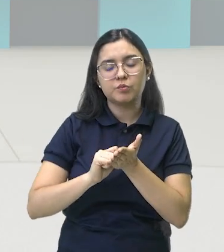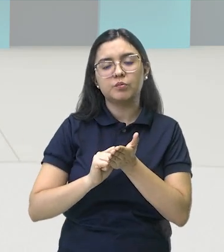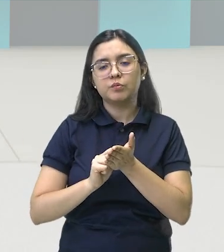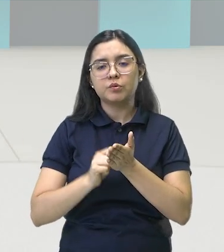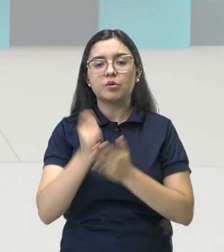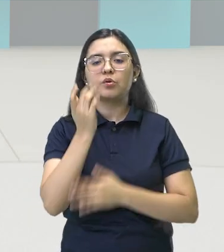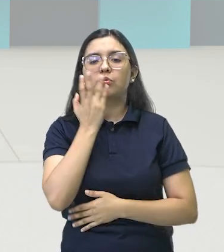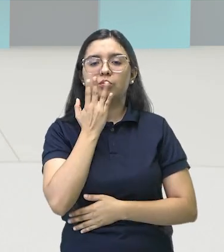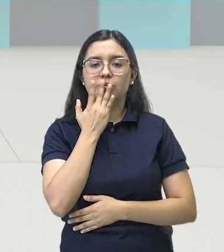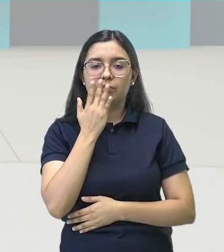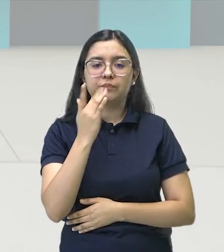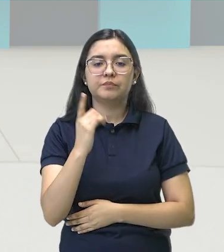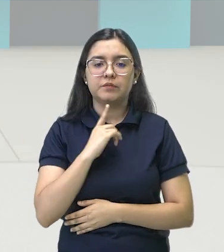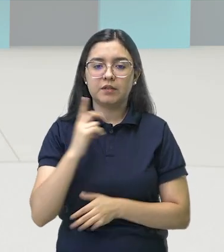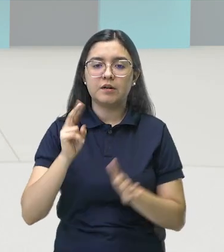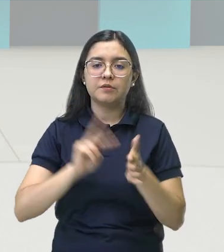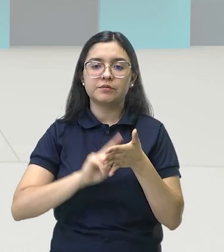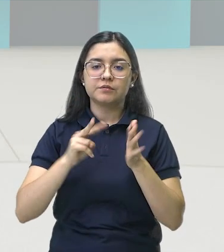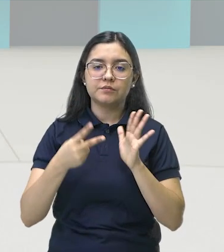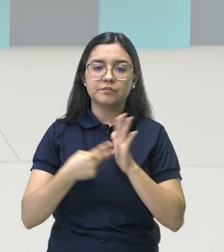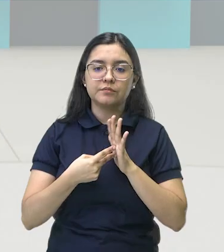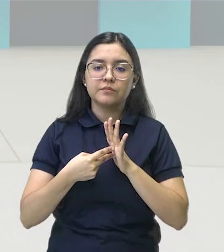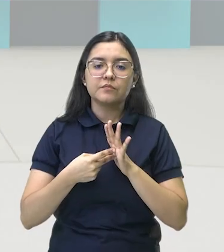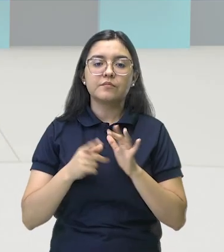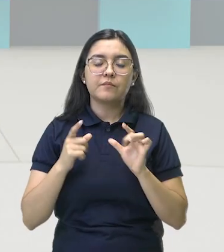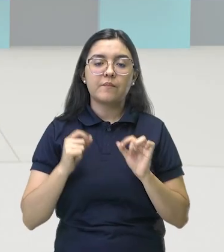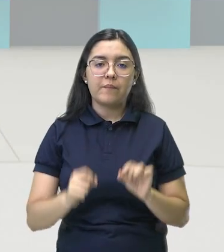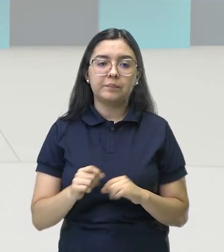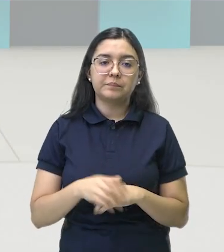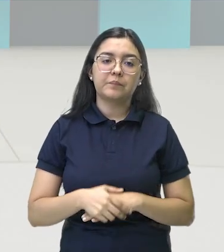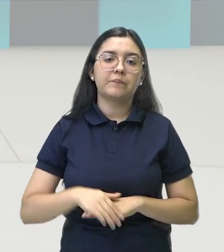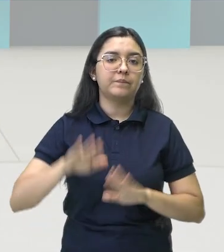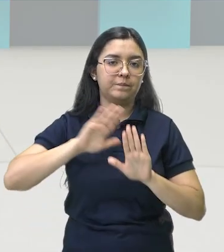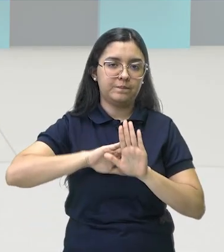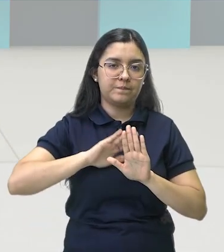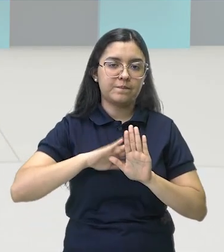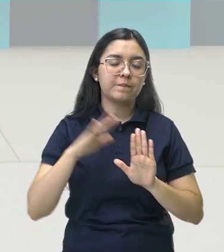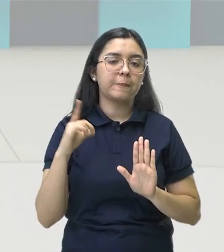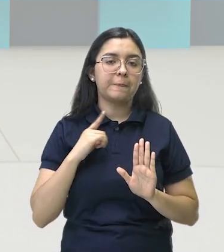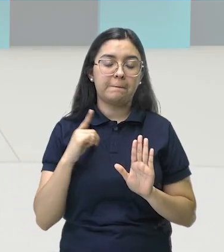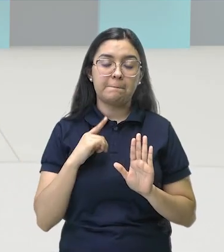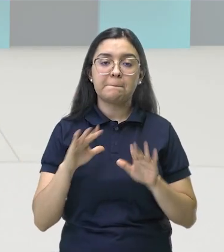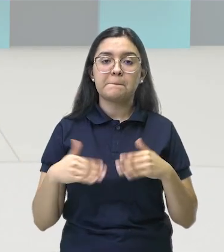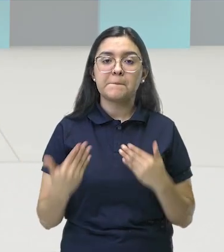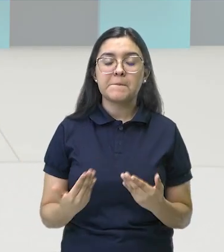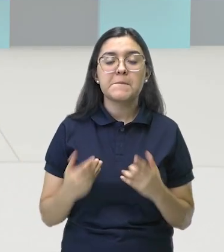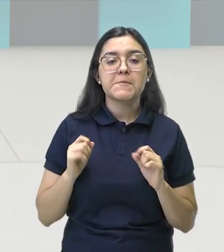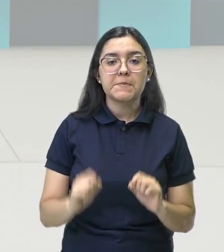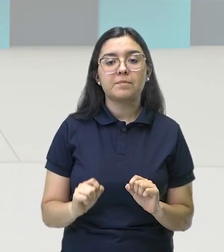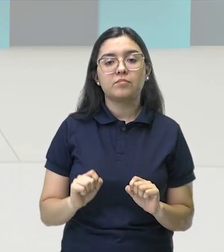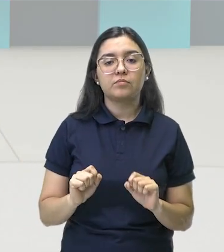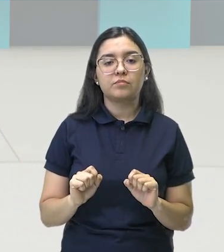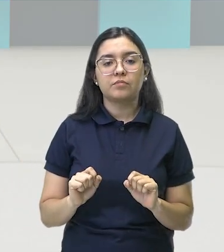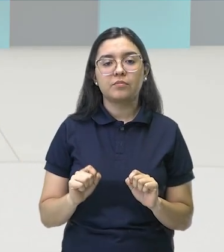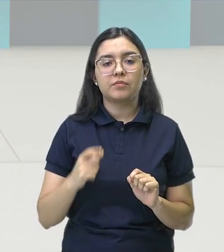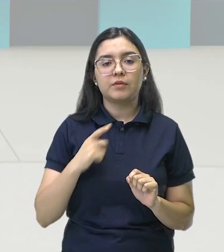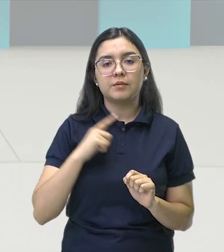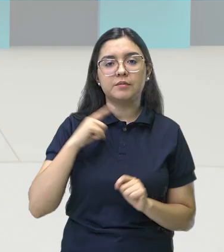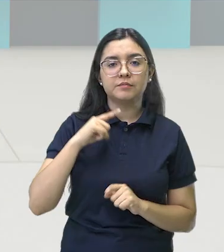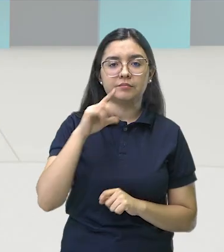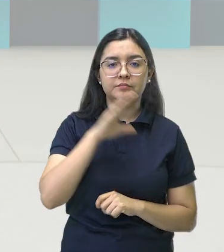cor, possui um significado, uma mensagem por trás. Então, seja do